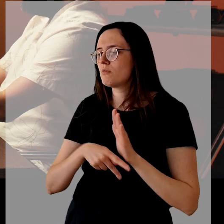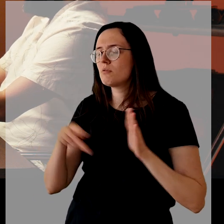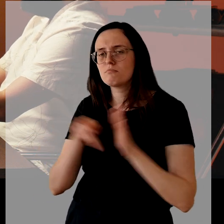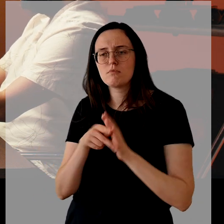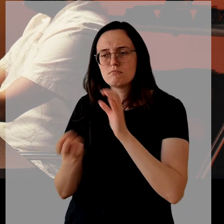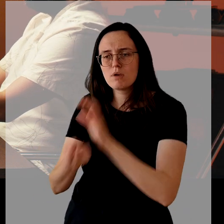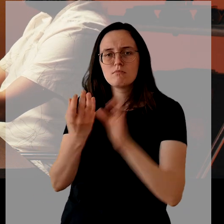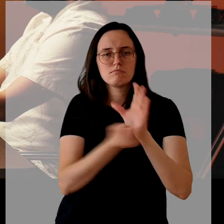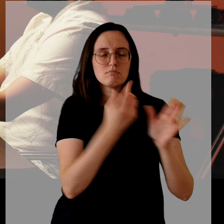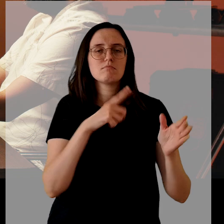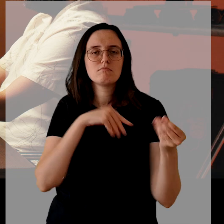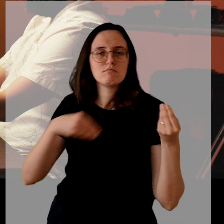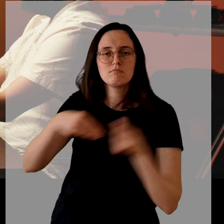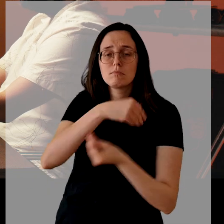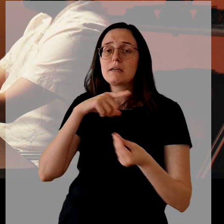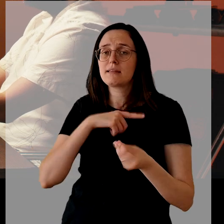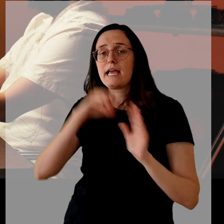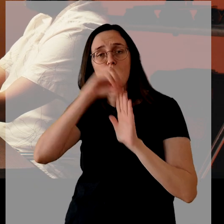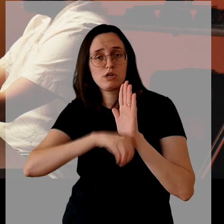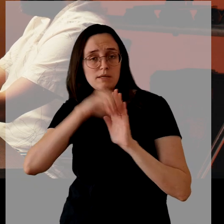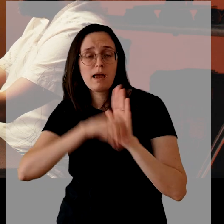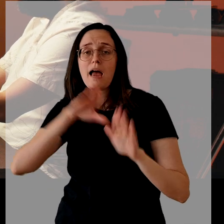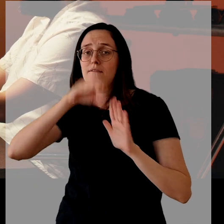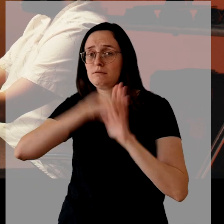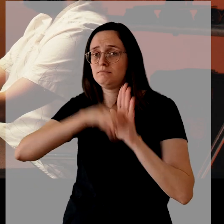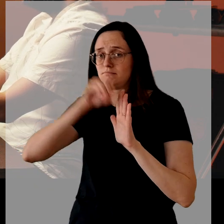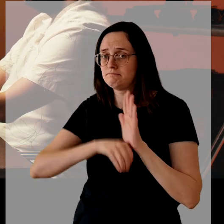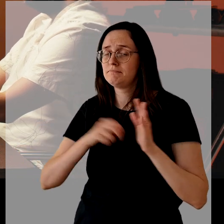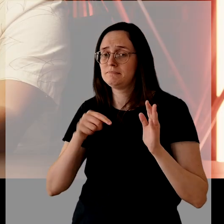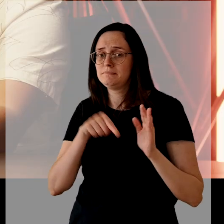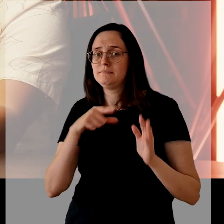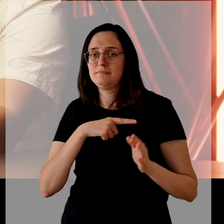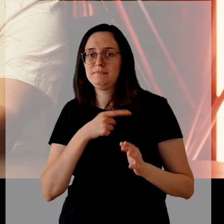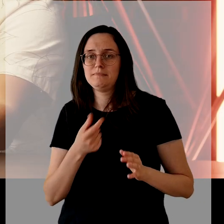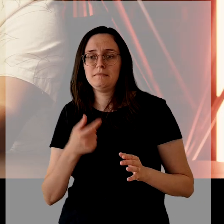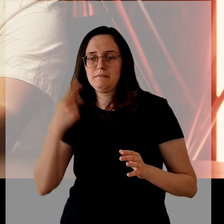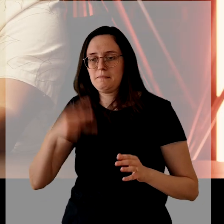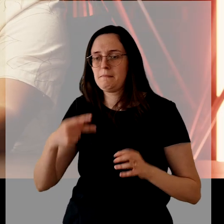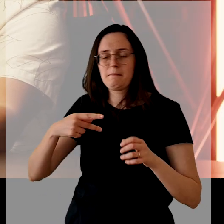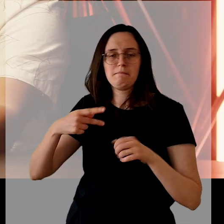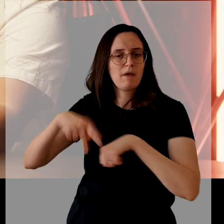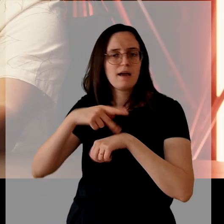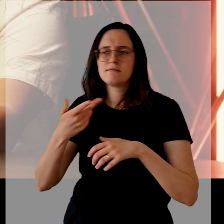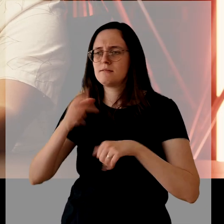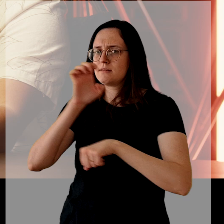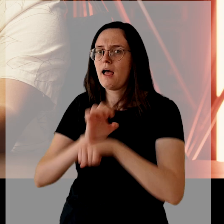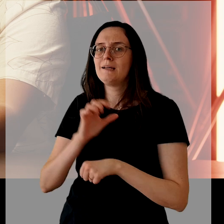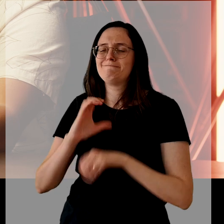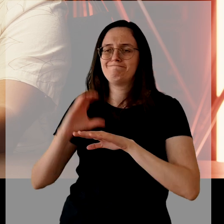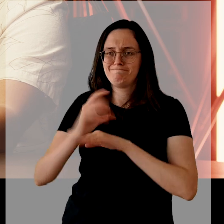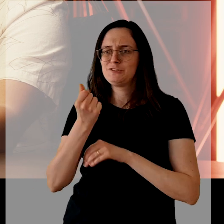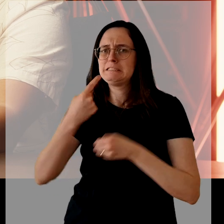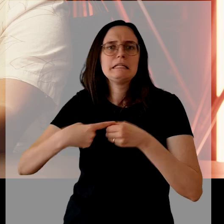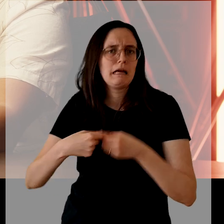de produção que envolve orçamentos, às vezes orçamentos significativos para o país, para o estado, para